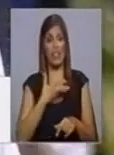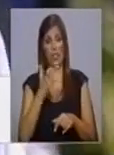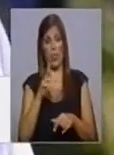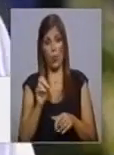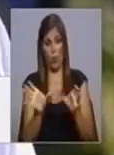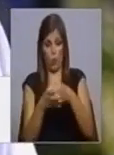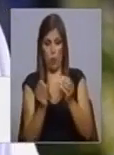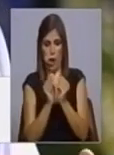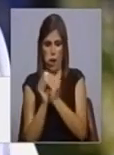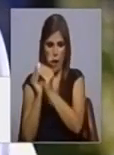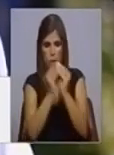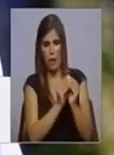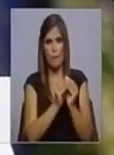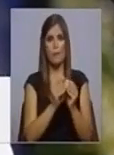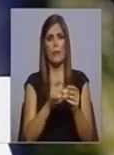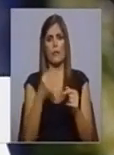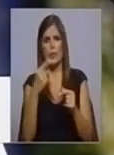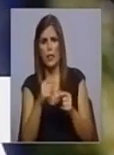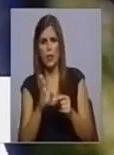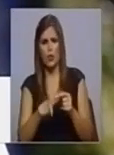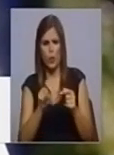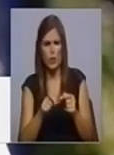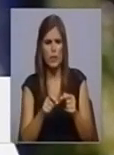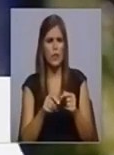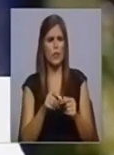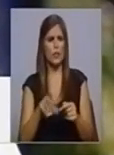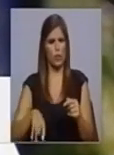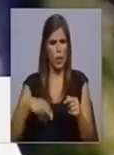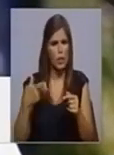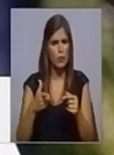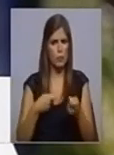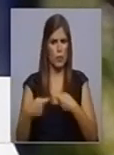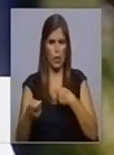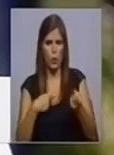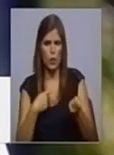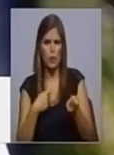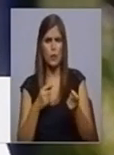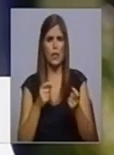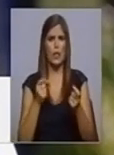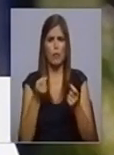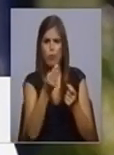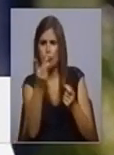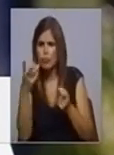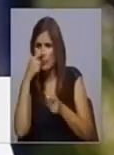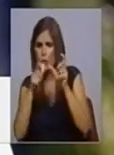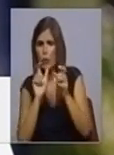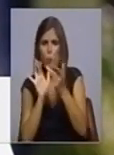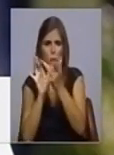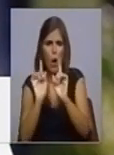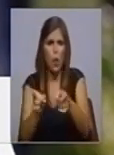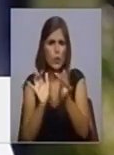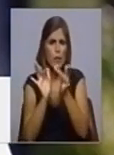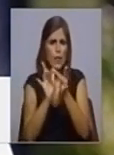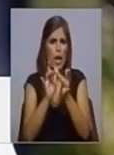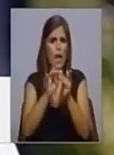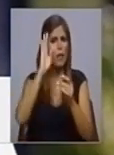elevada, juristas, mercadores, que se começaram a juntar e depois começaram a fazer os seus contactos com as Forças Armadas, com o Exército, que acaba por fazer